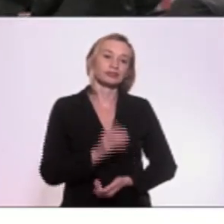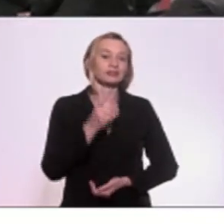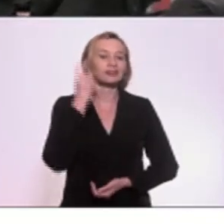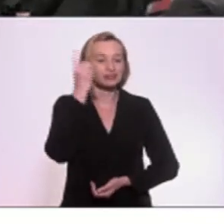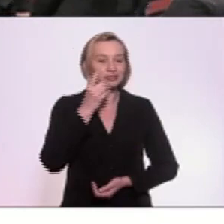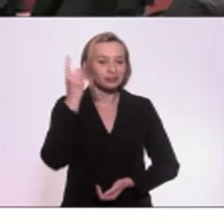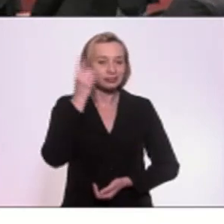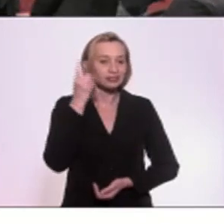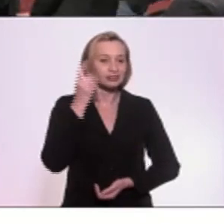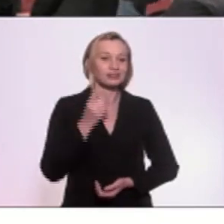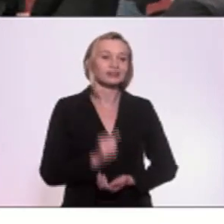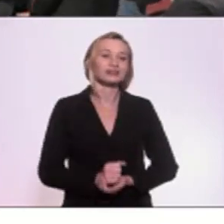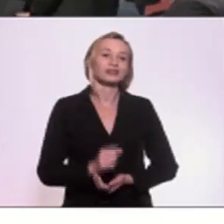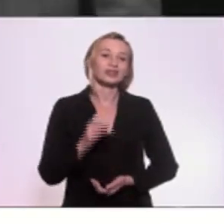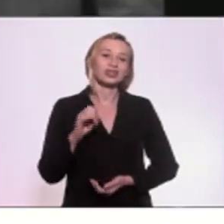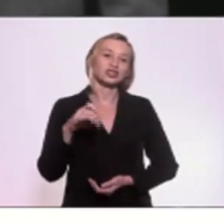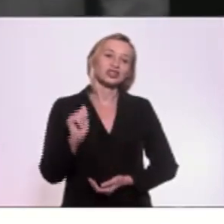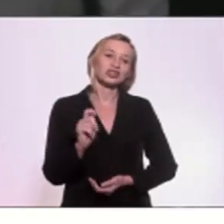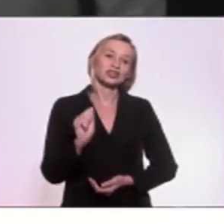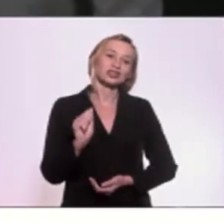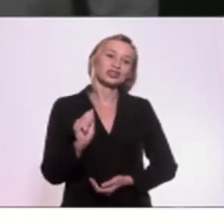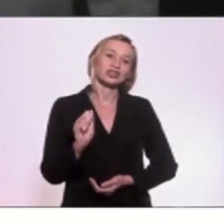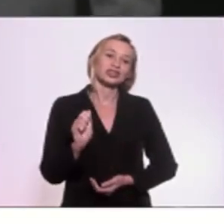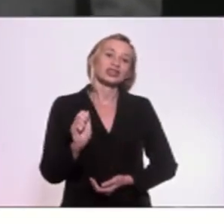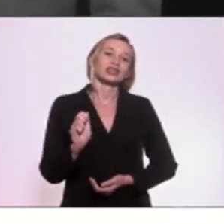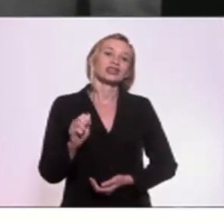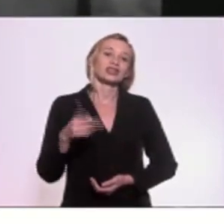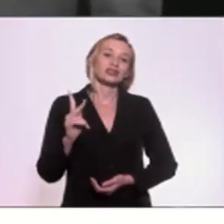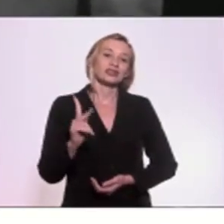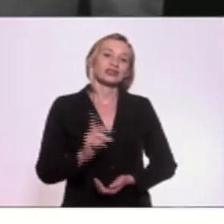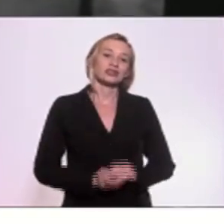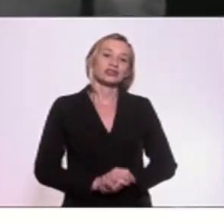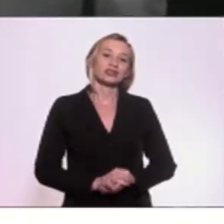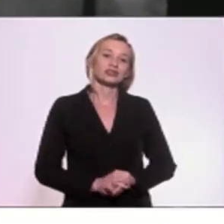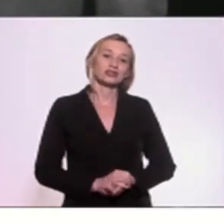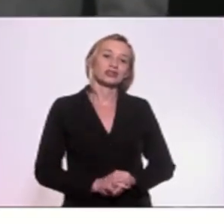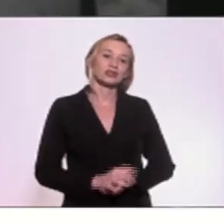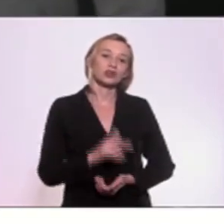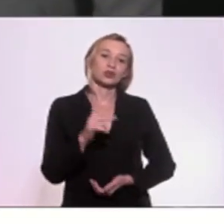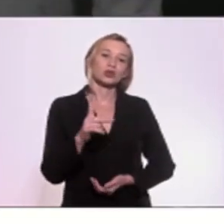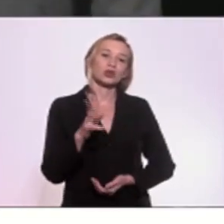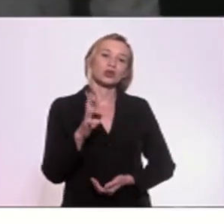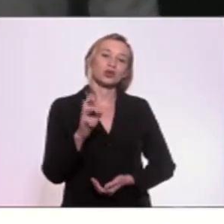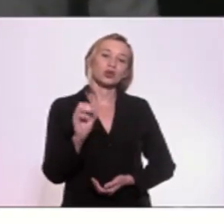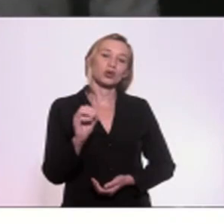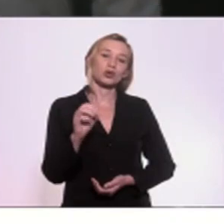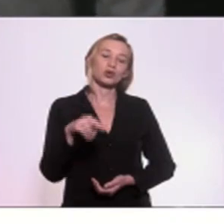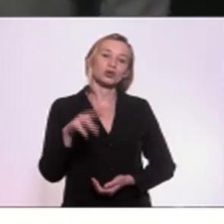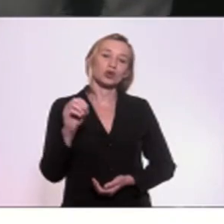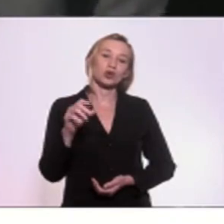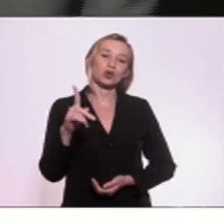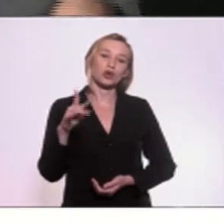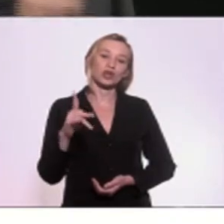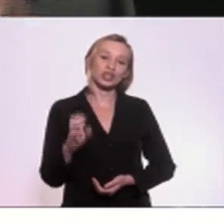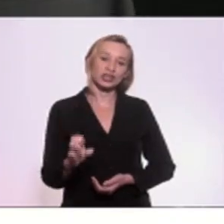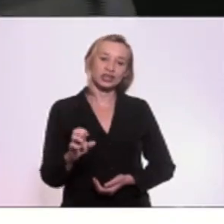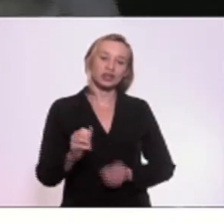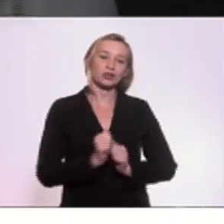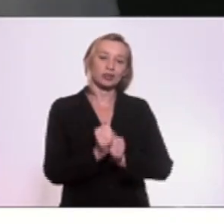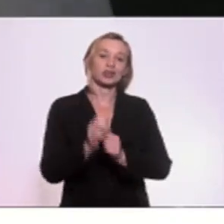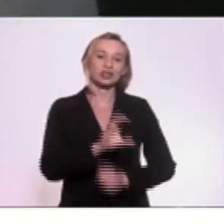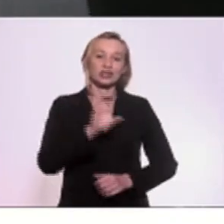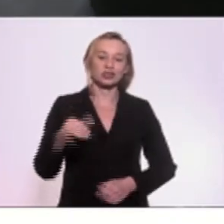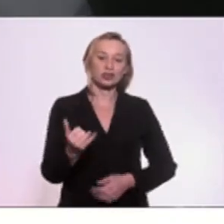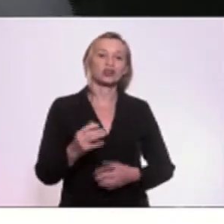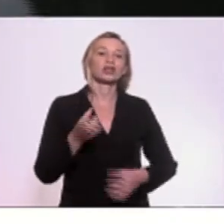Deputado Alexandre Knoploch, como diria o nosso Dionísio Knoploch. Acompanha a CCJ. Pela